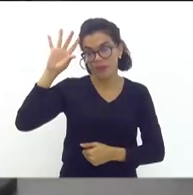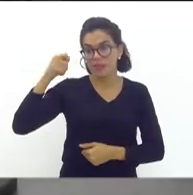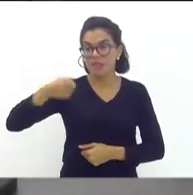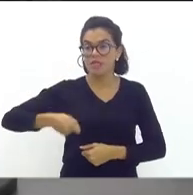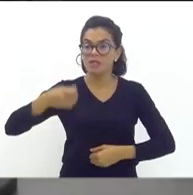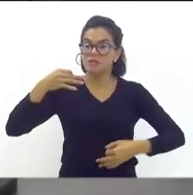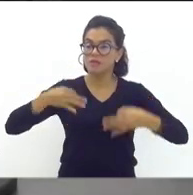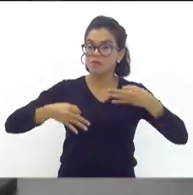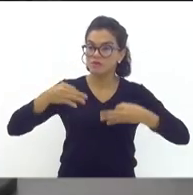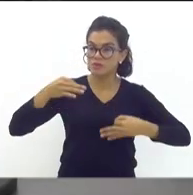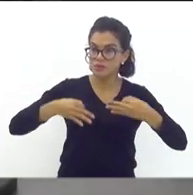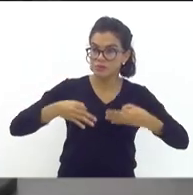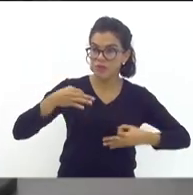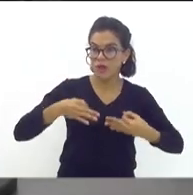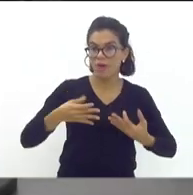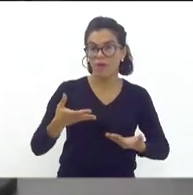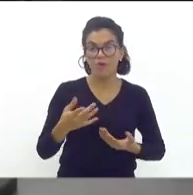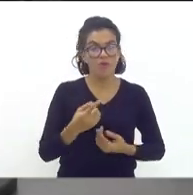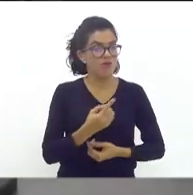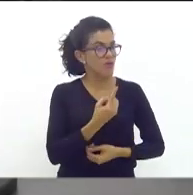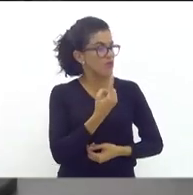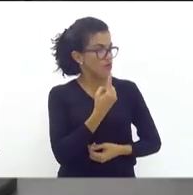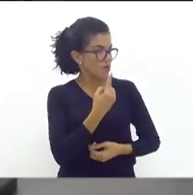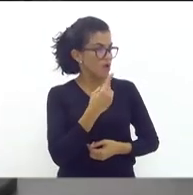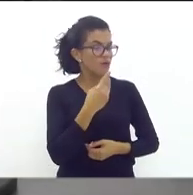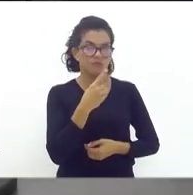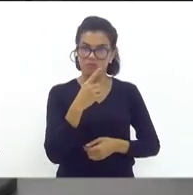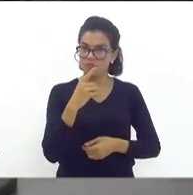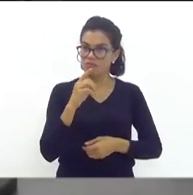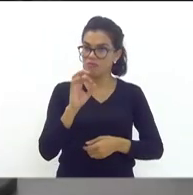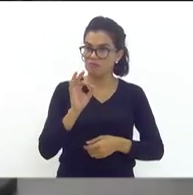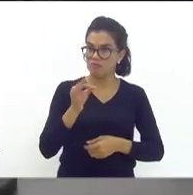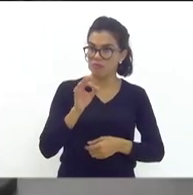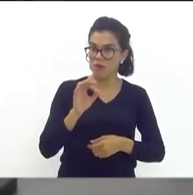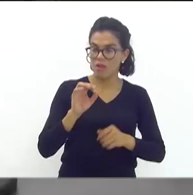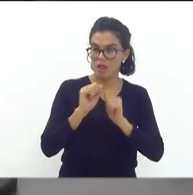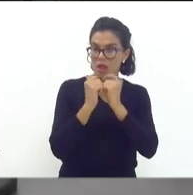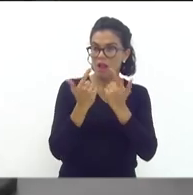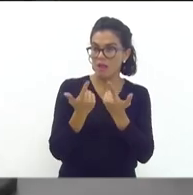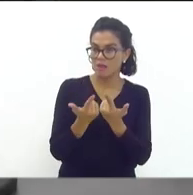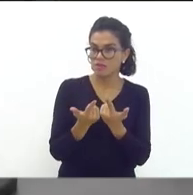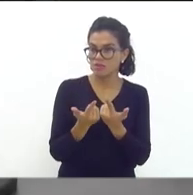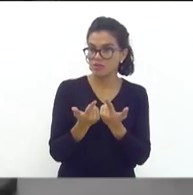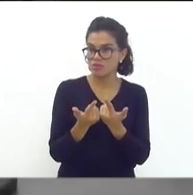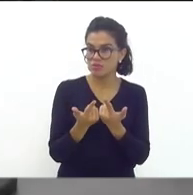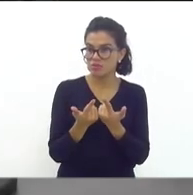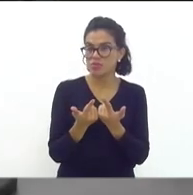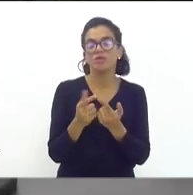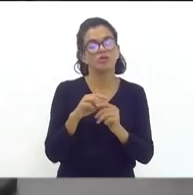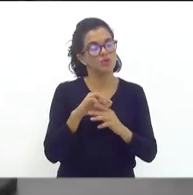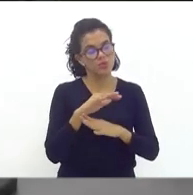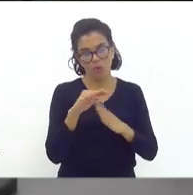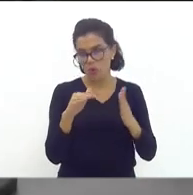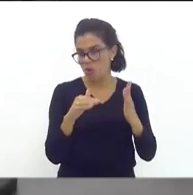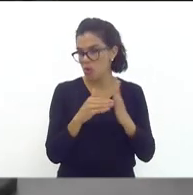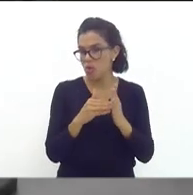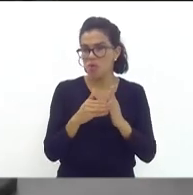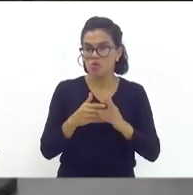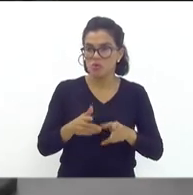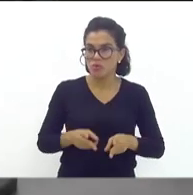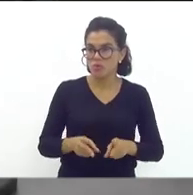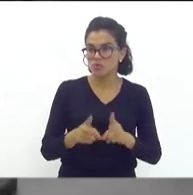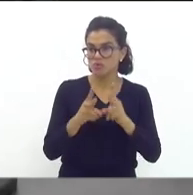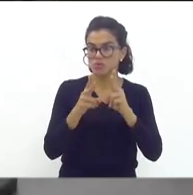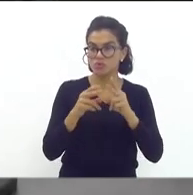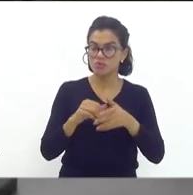inclusive uma delas da da asse continue exigência né todos continuam em vigência e